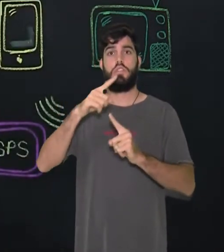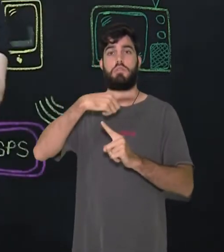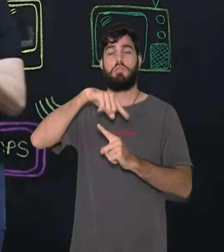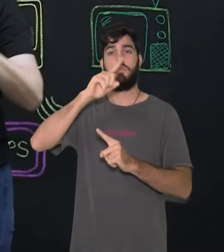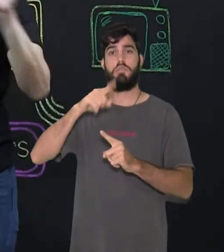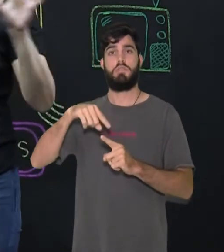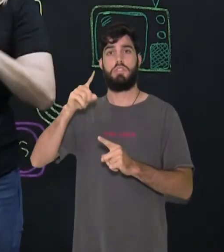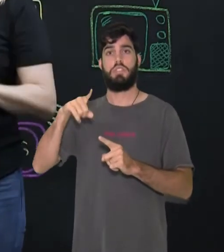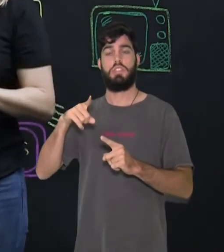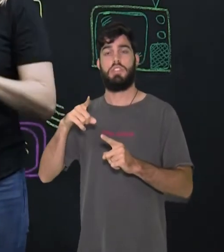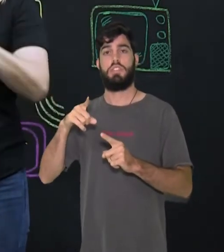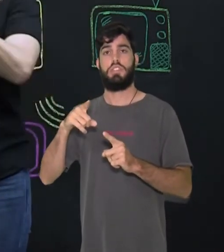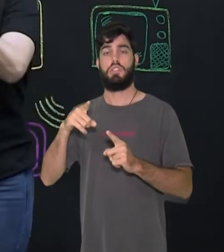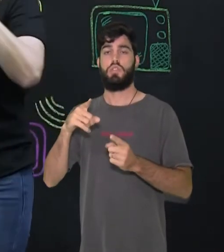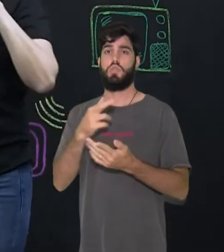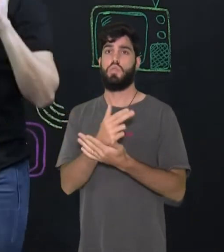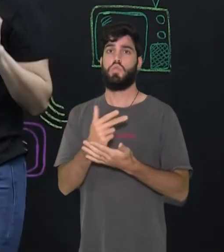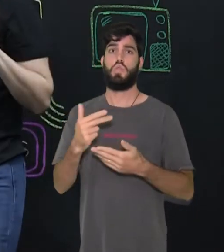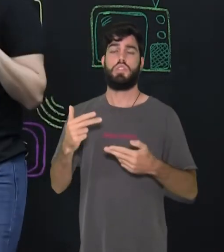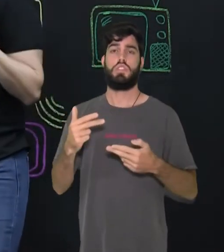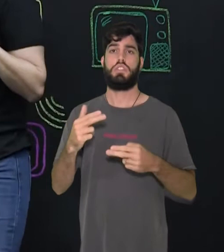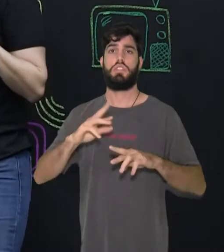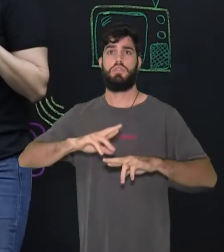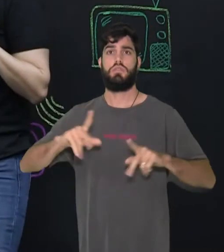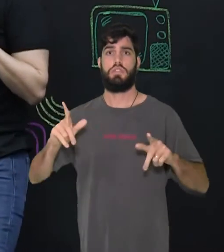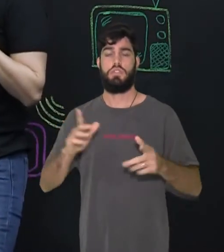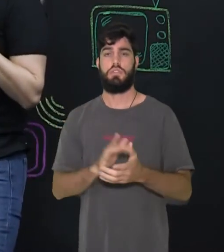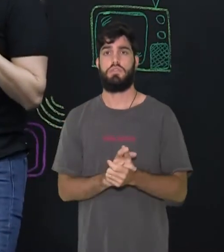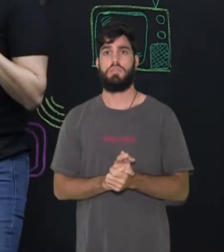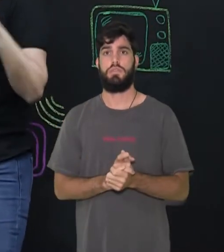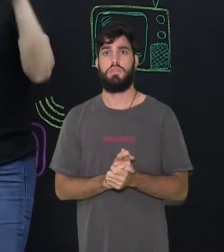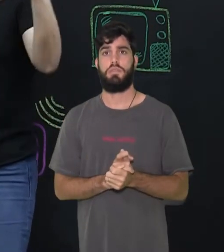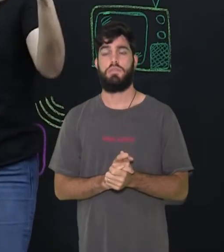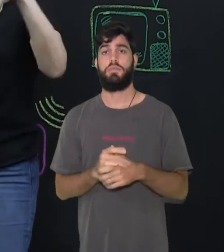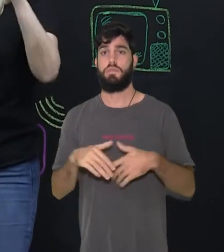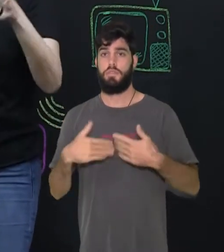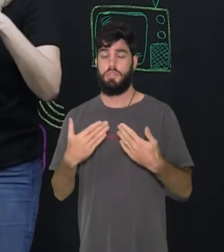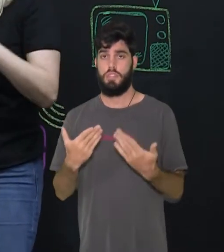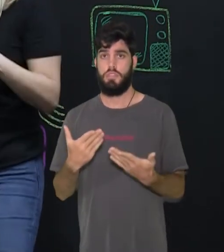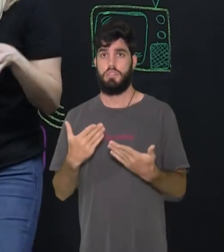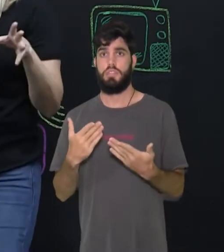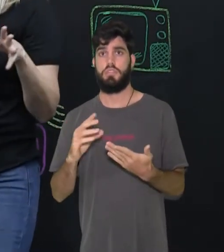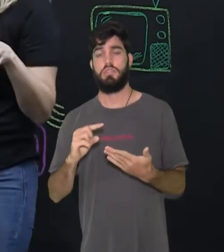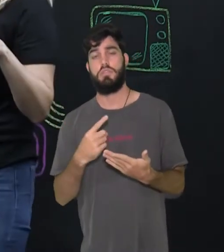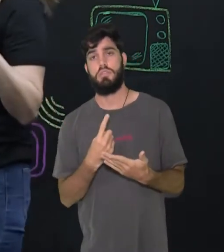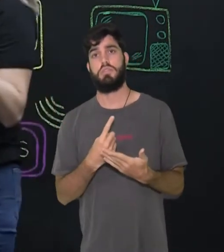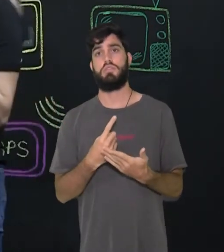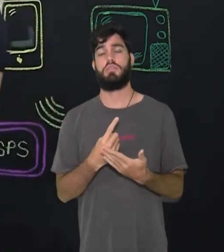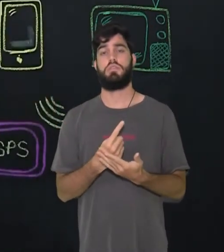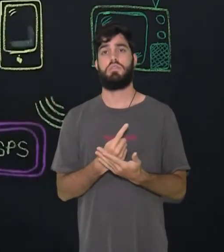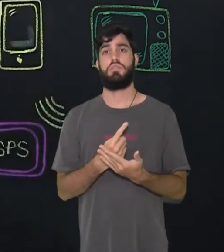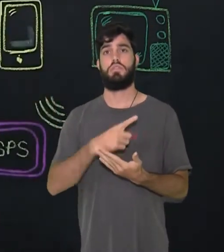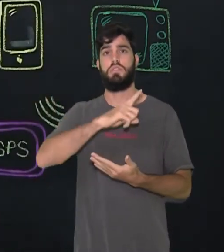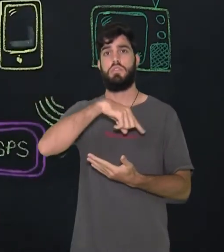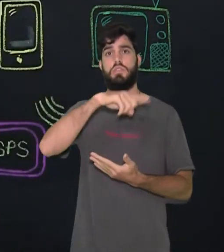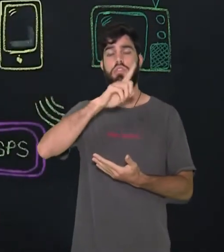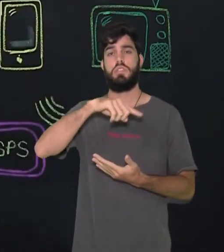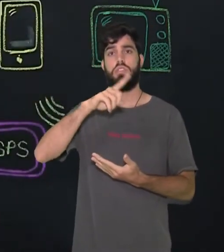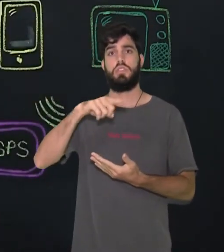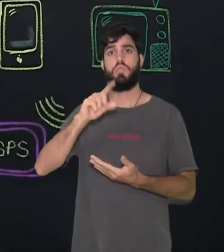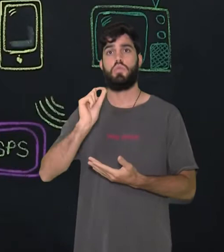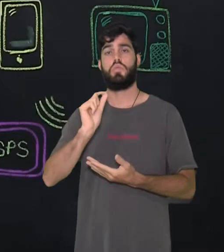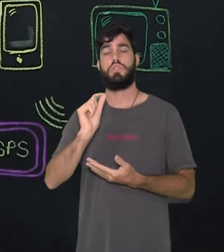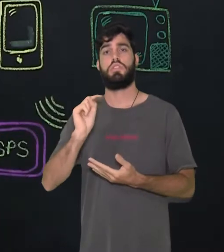que funciona para casos diferentes e são captadas de maneiras diferentes. Então, quando a gente tem diferentes aqui frequências, o que a